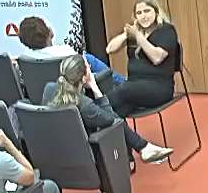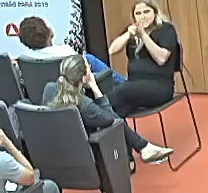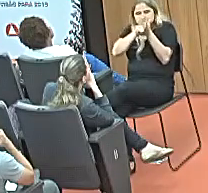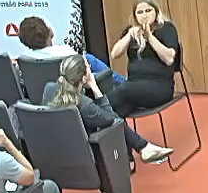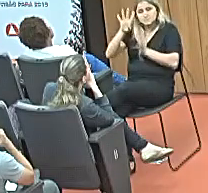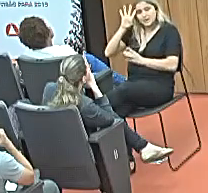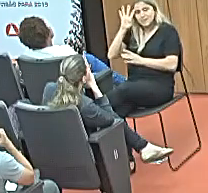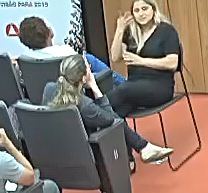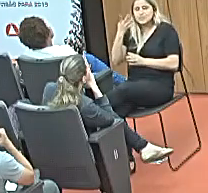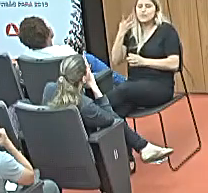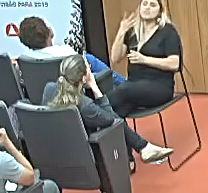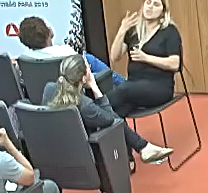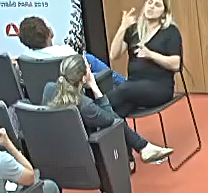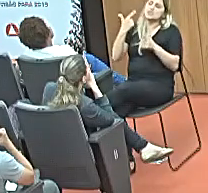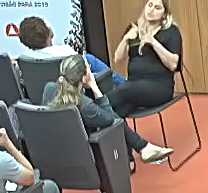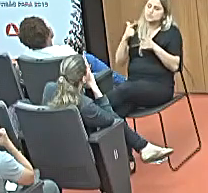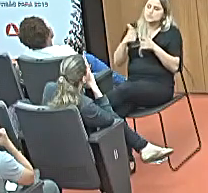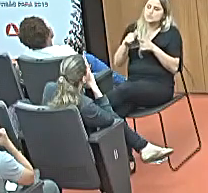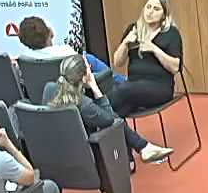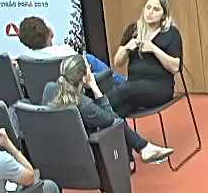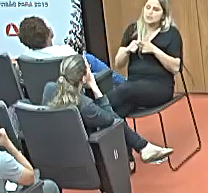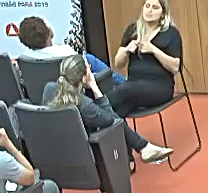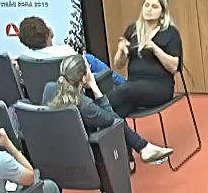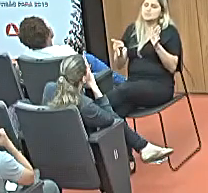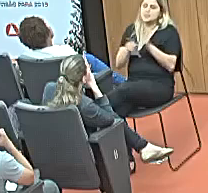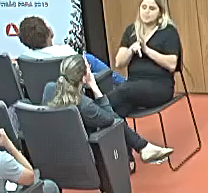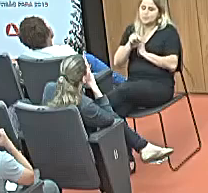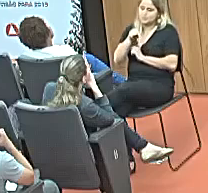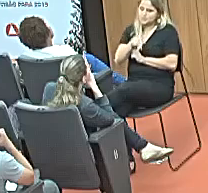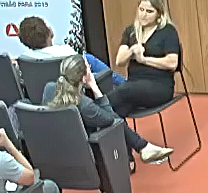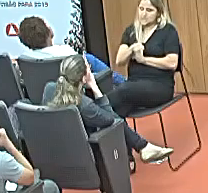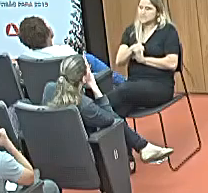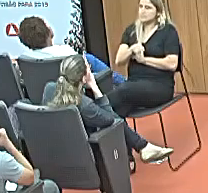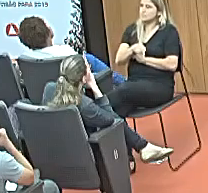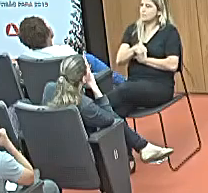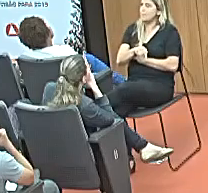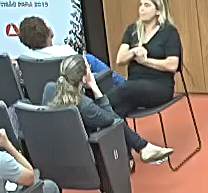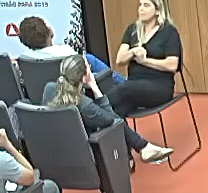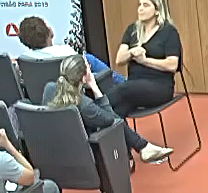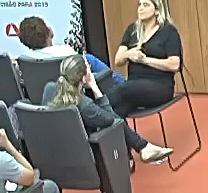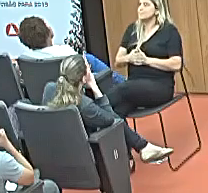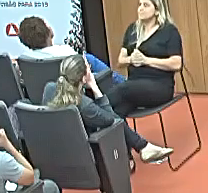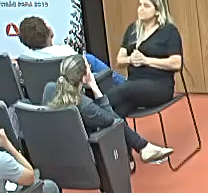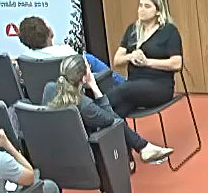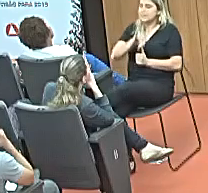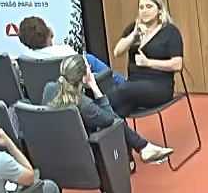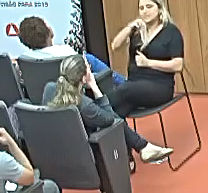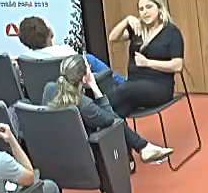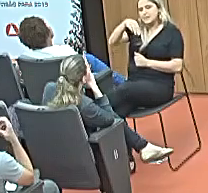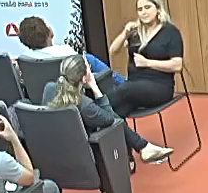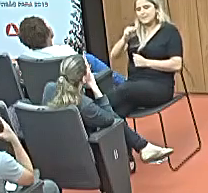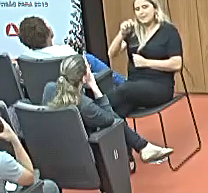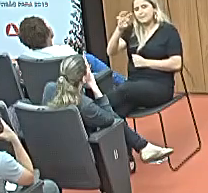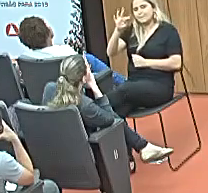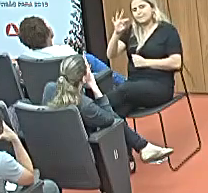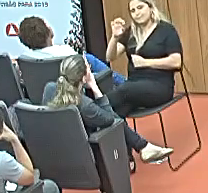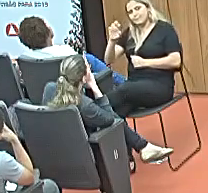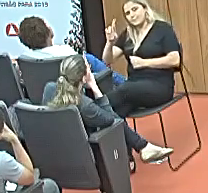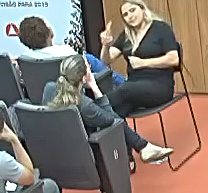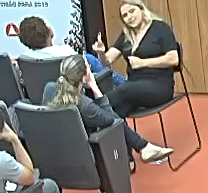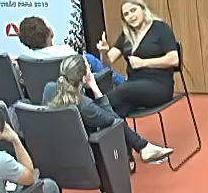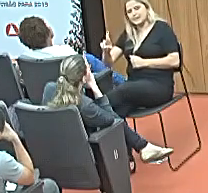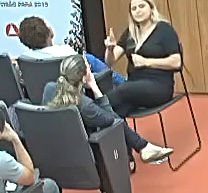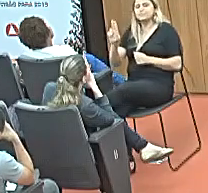a resolução dos problemas dessa categoria de agricultores e aí matéria é da mesma forma leve essas pesquisas